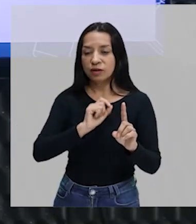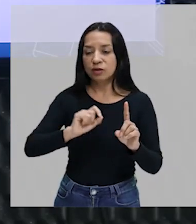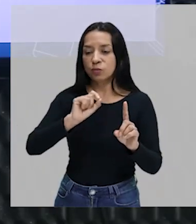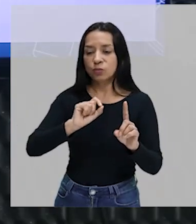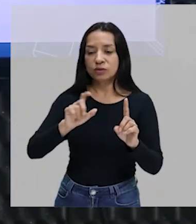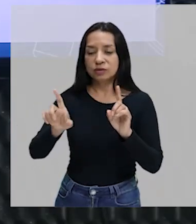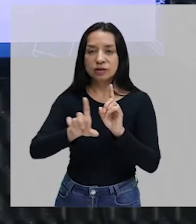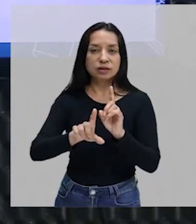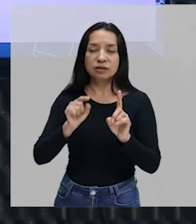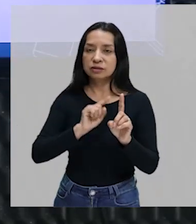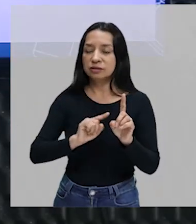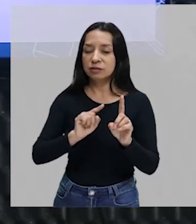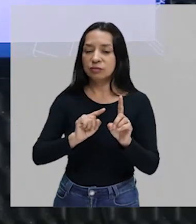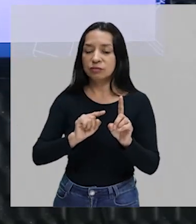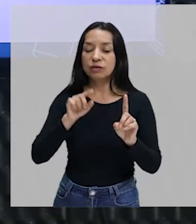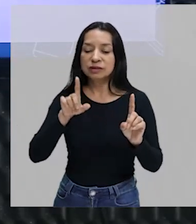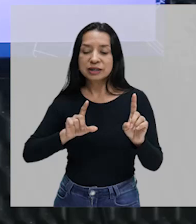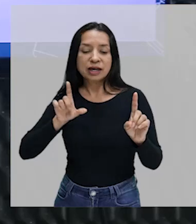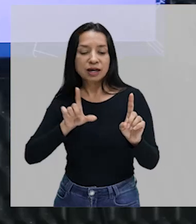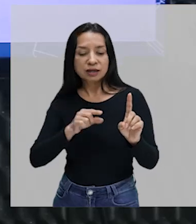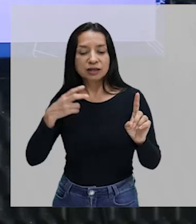diz como ele deve governar.